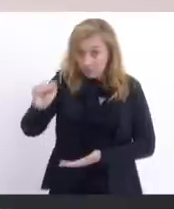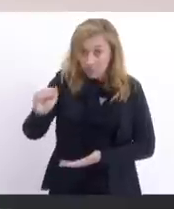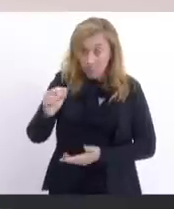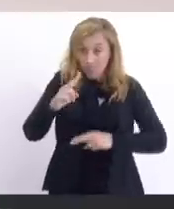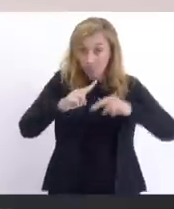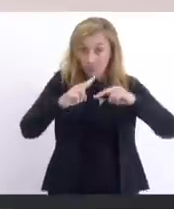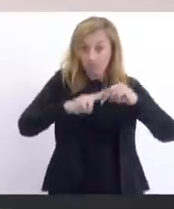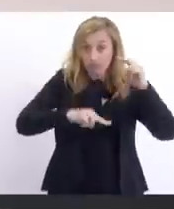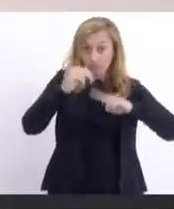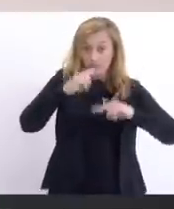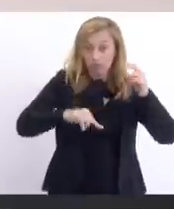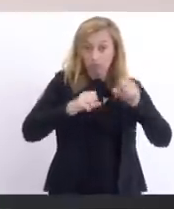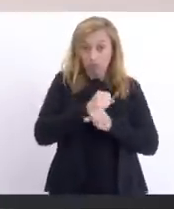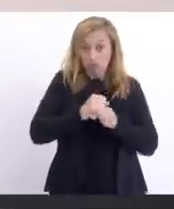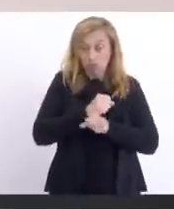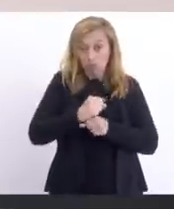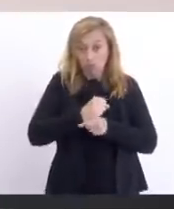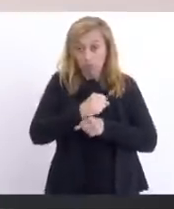ano passado.